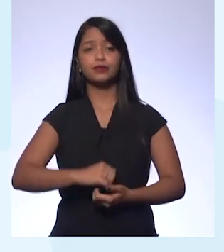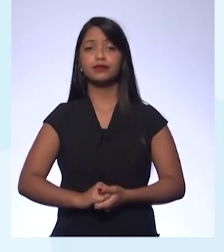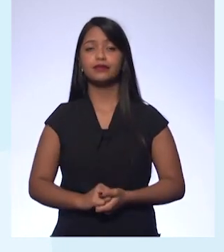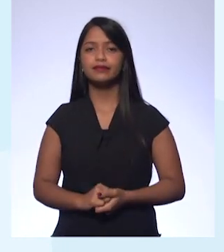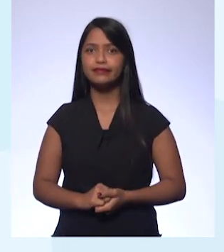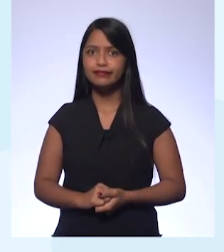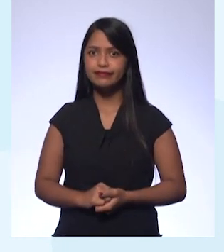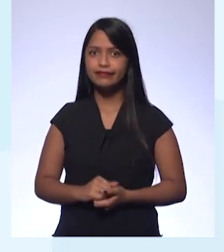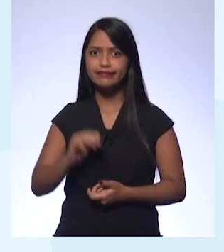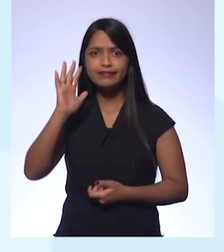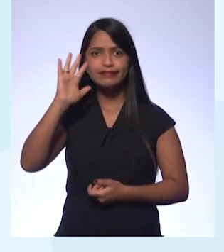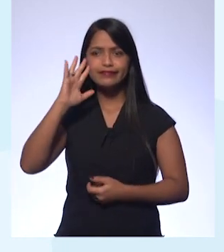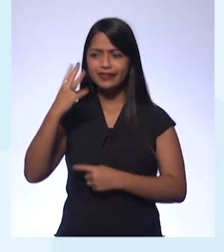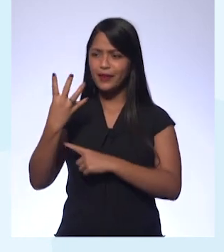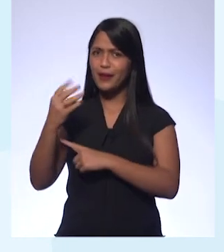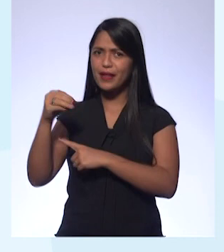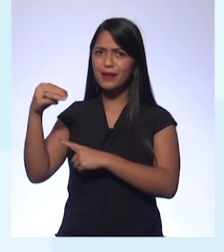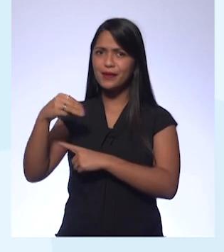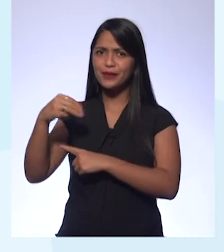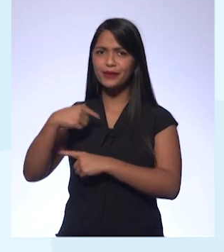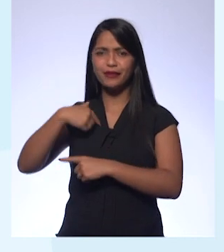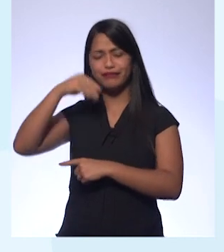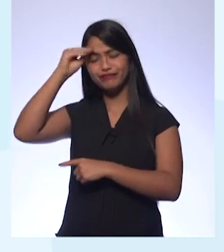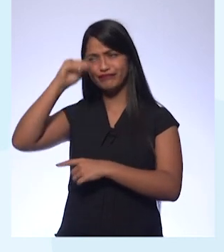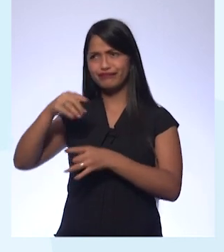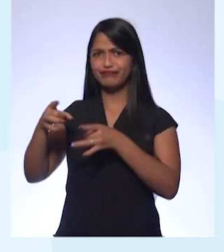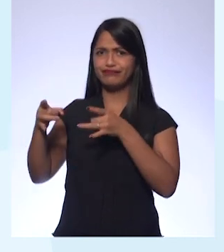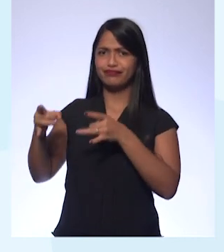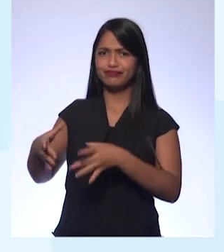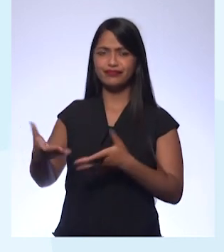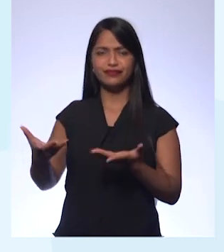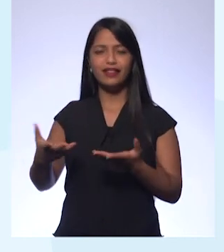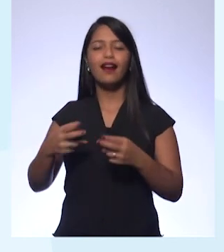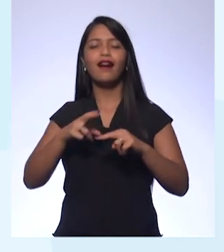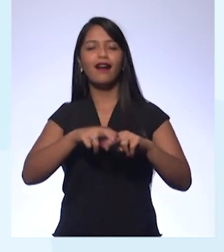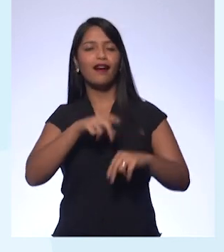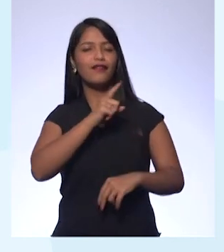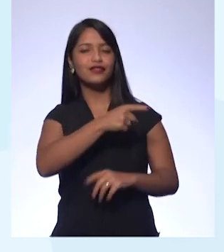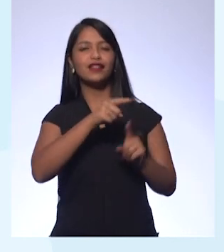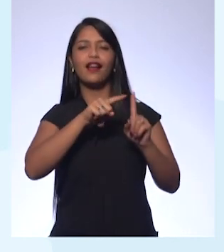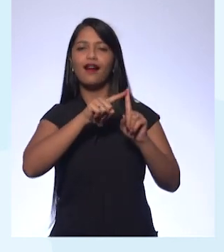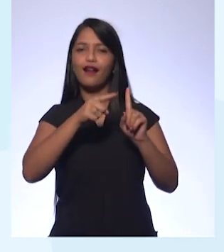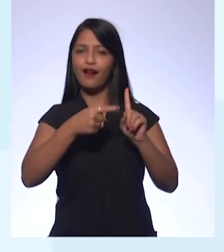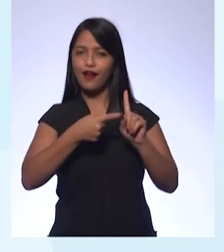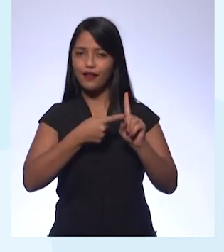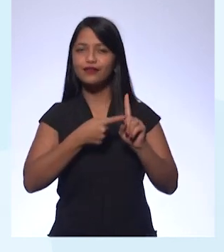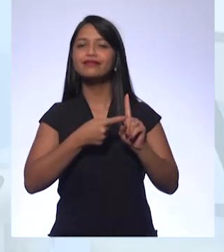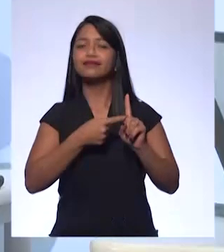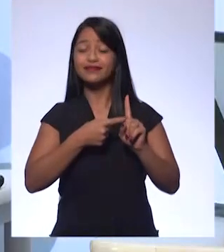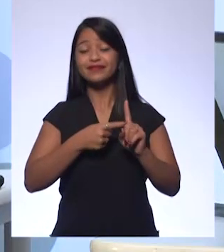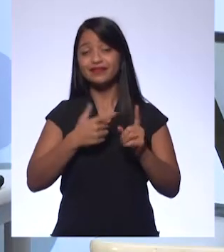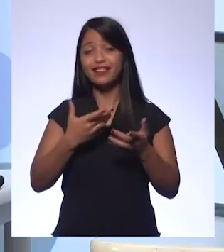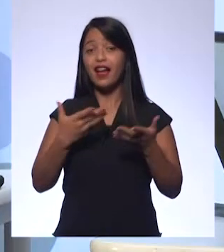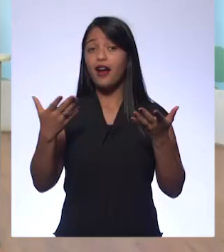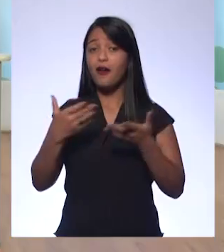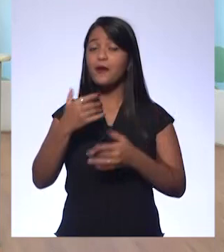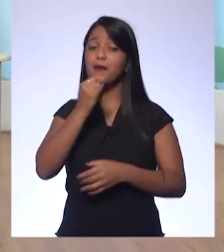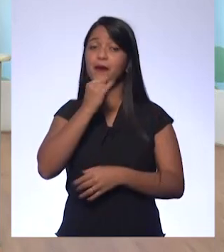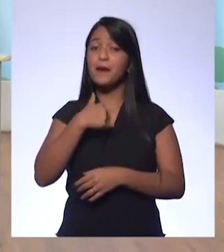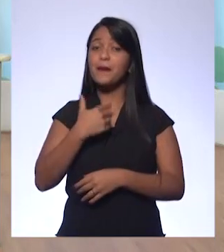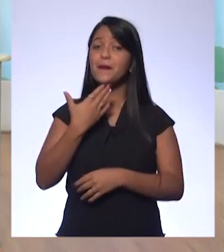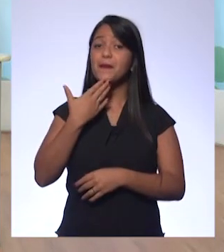gente. 40 minutos. É porque você está grávida. Vamos. Pior que agora eu coloco uma observação, né, quando eu faço